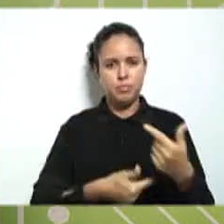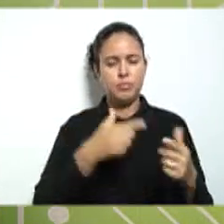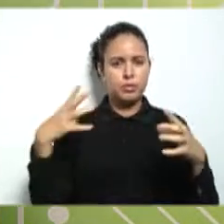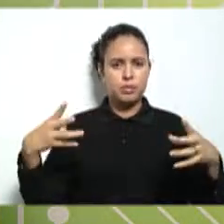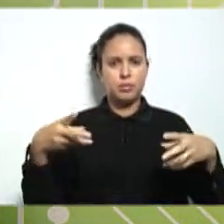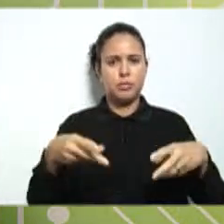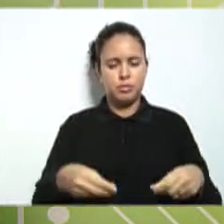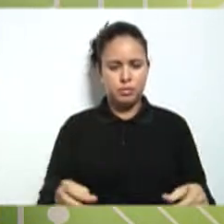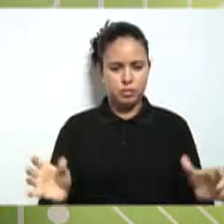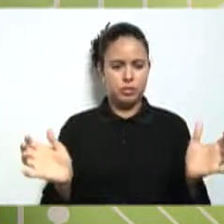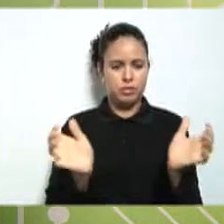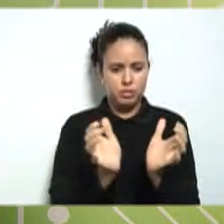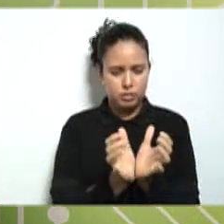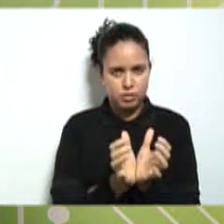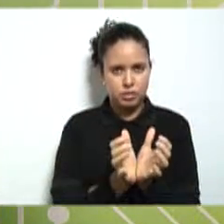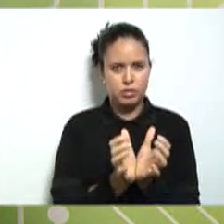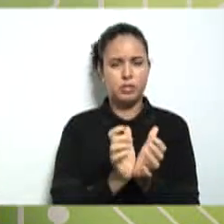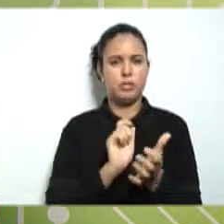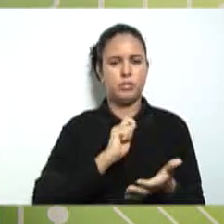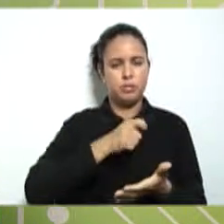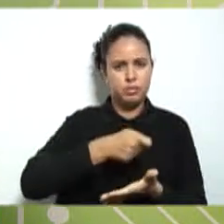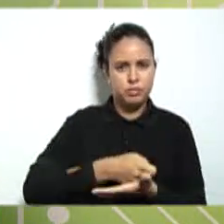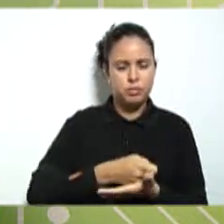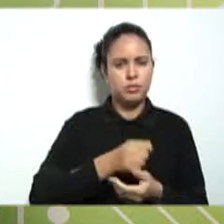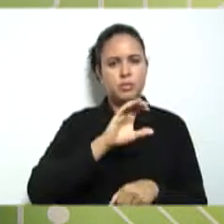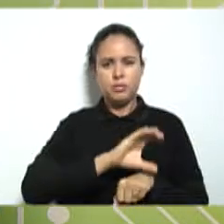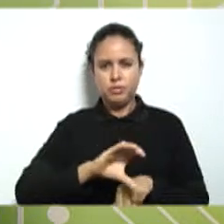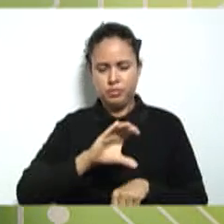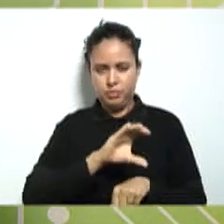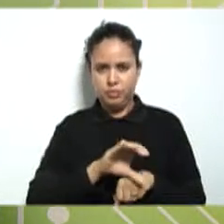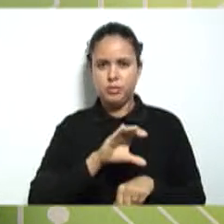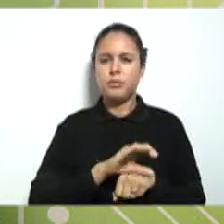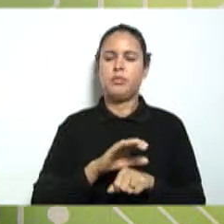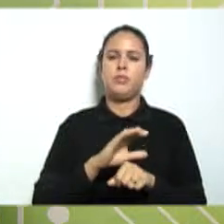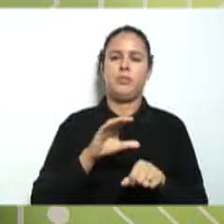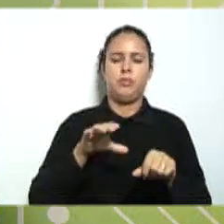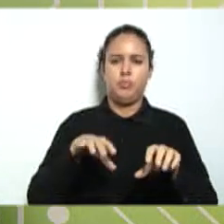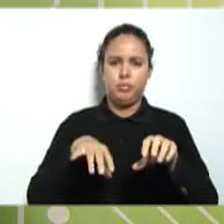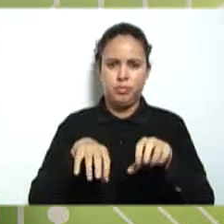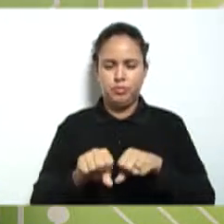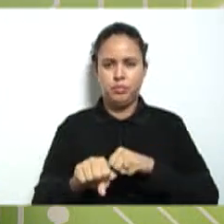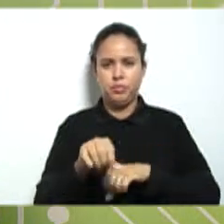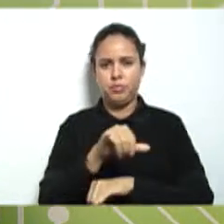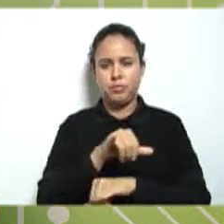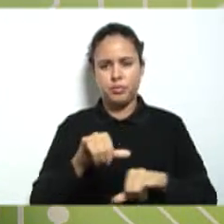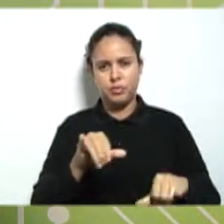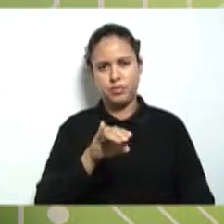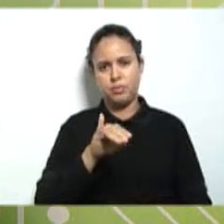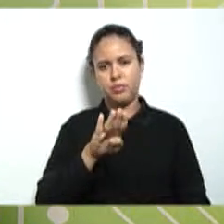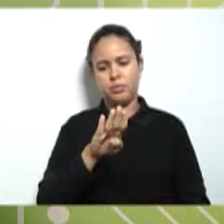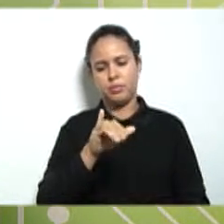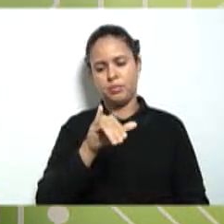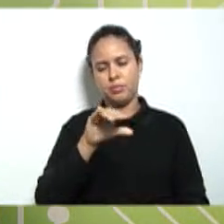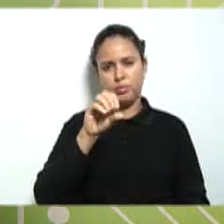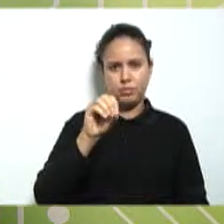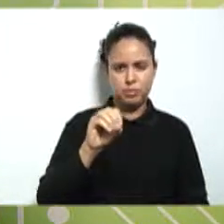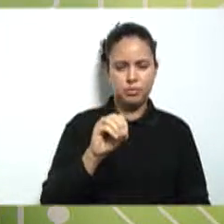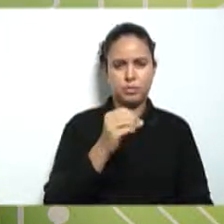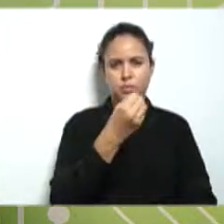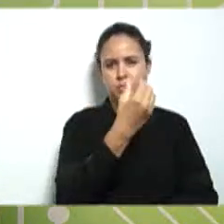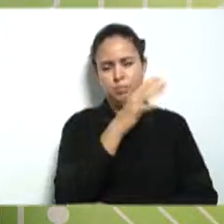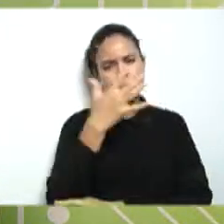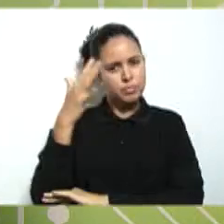se juntar, e aí eles contratam um curso, começam a ter mais informações, por exemplo, do biossistema, de como